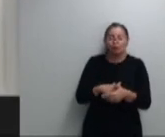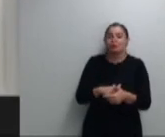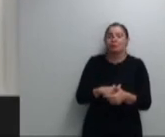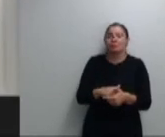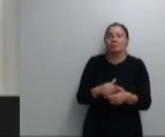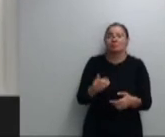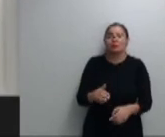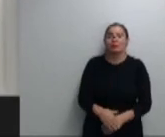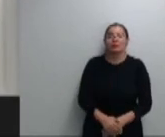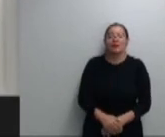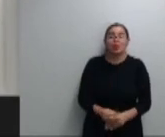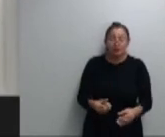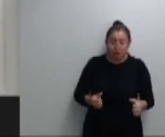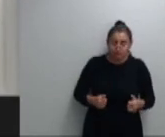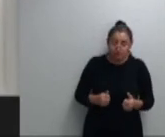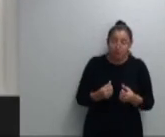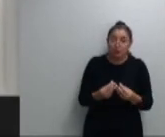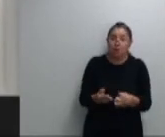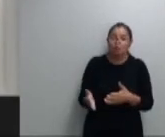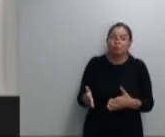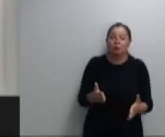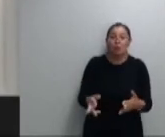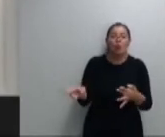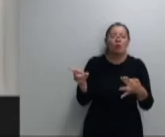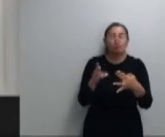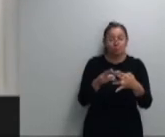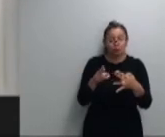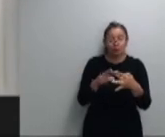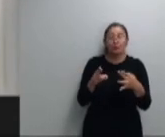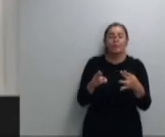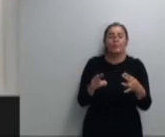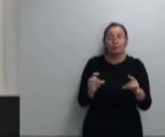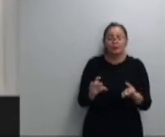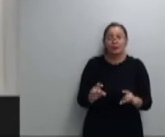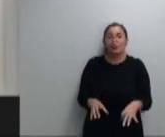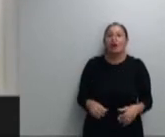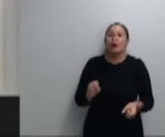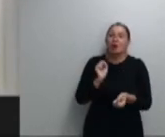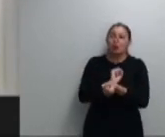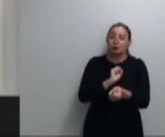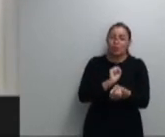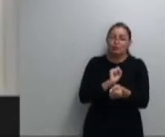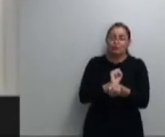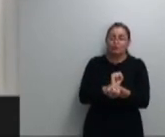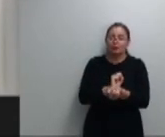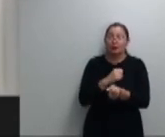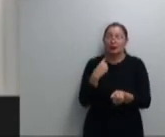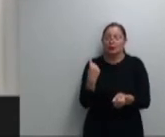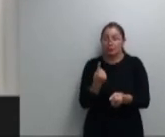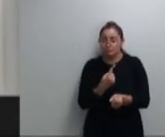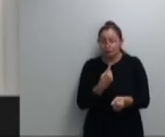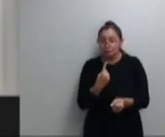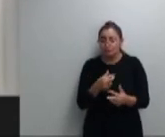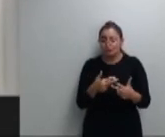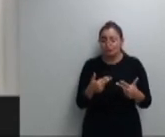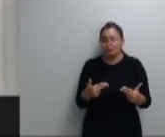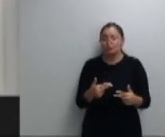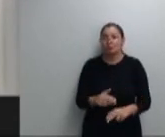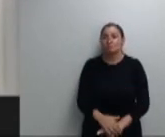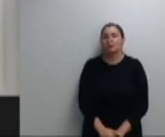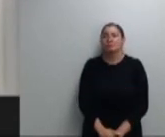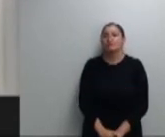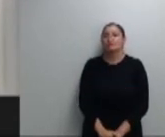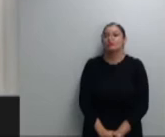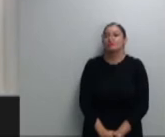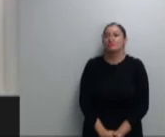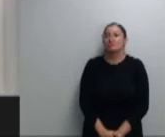dando provimento ao recurso especial. Aguardam os demais. Doutor Marco Antônio,